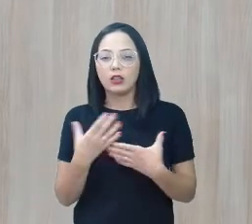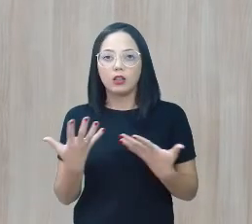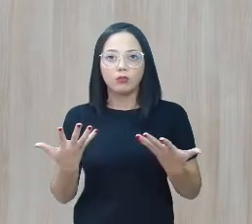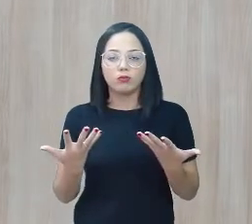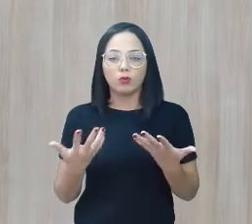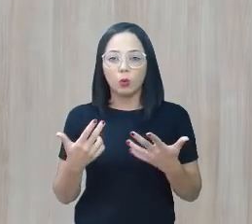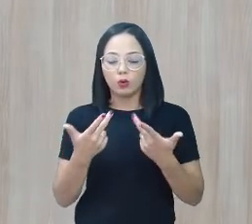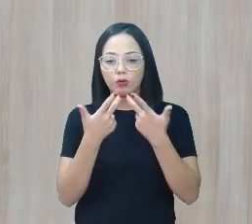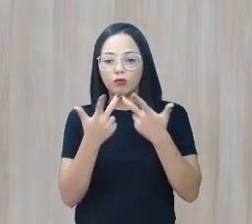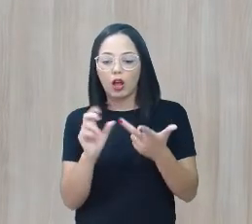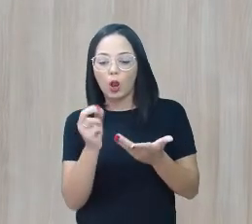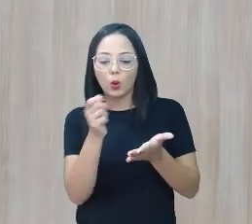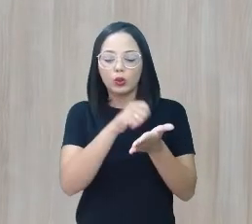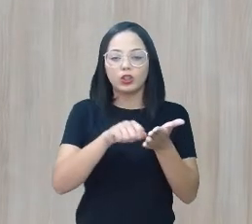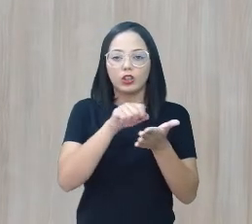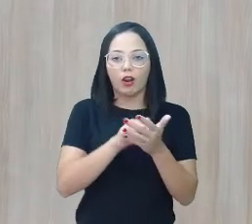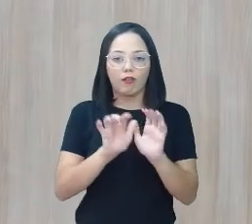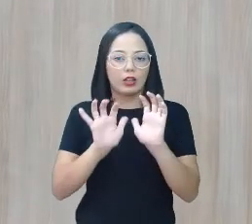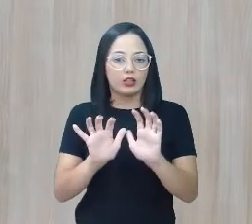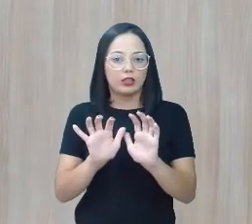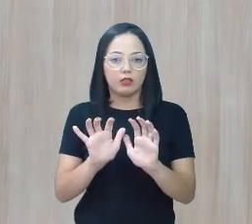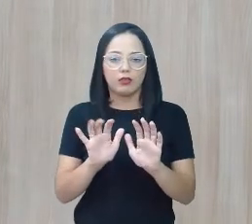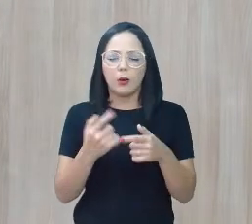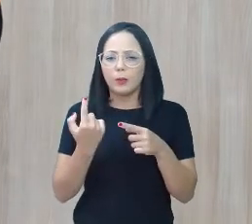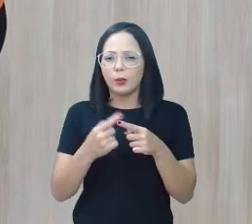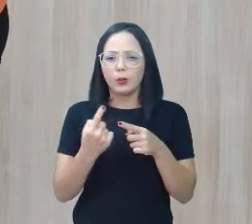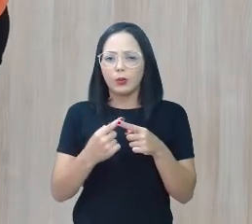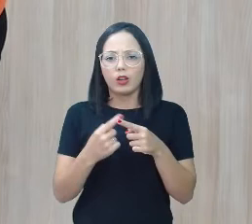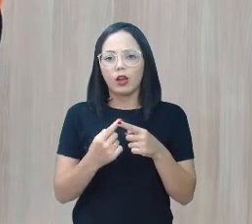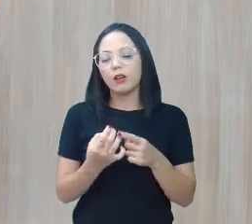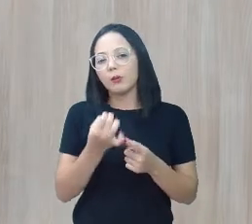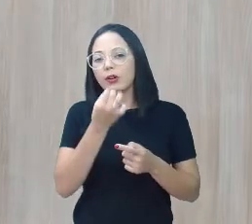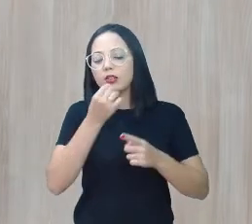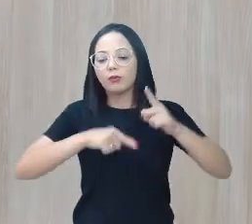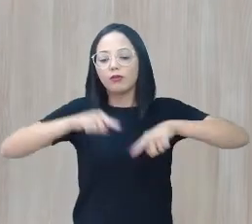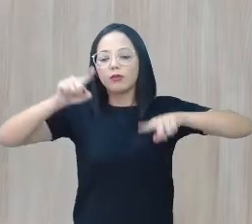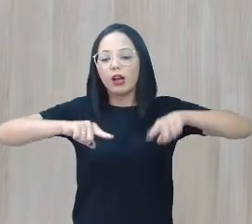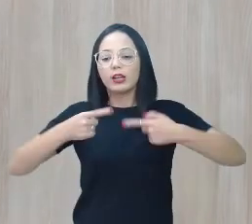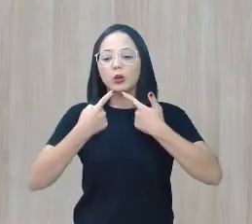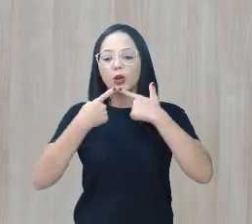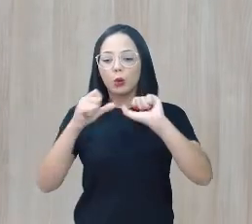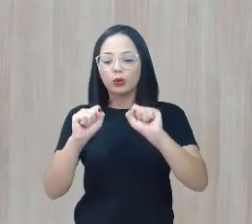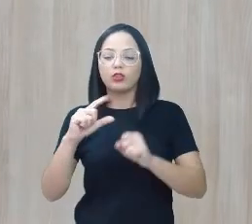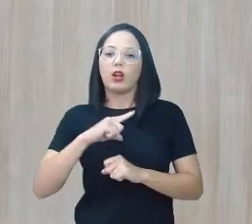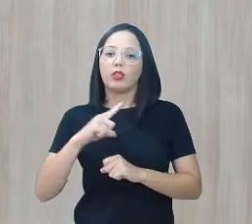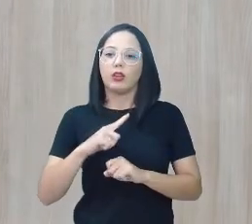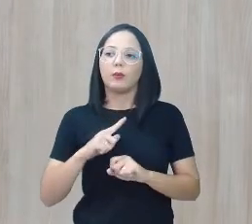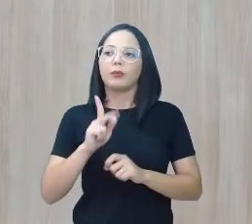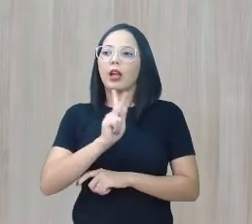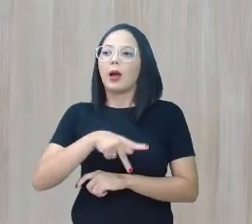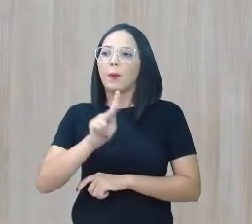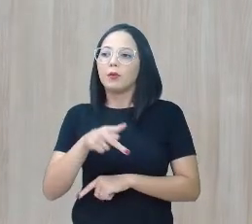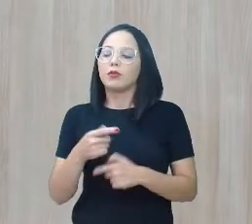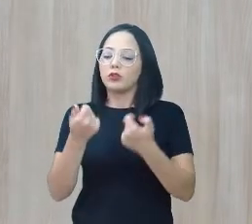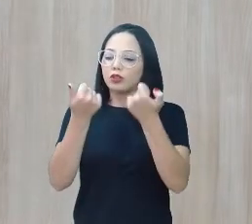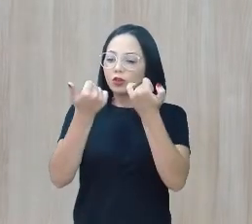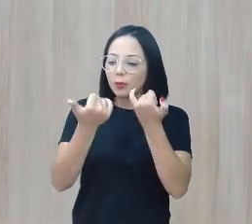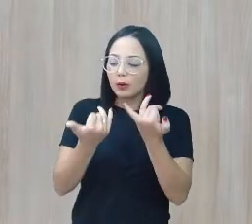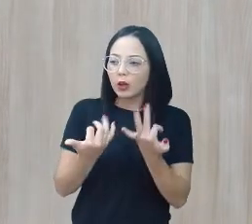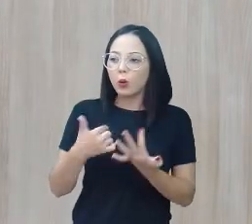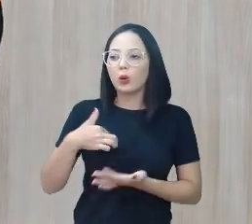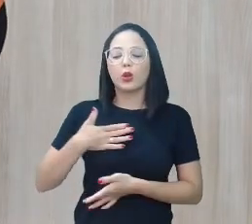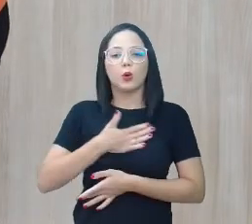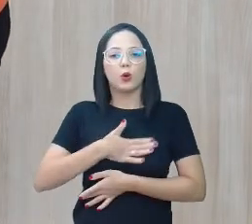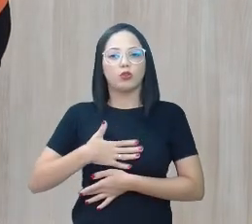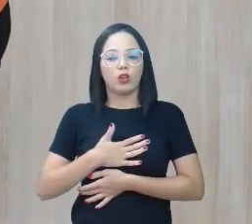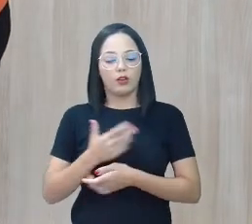você fala ou escreve dessa forma, porque há variações linguísticas. A professora Viviane explicou isso e eu gostaria